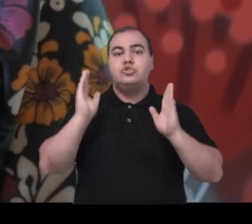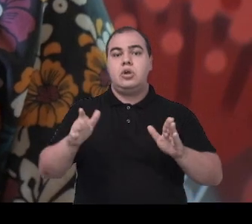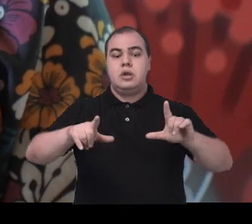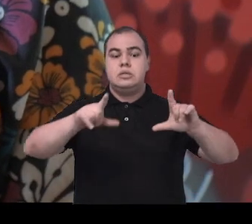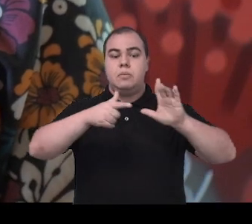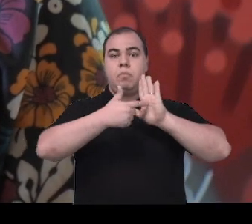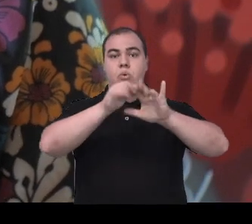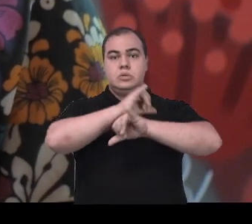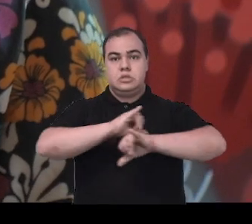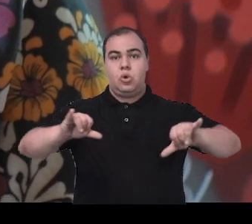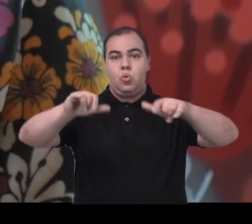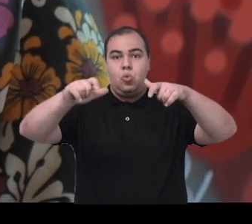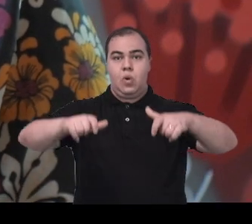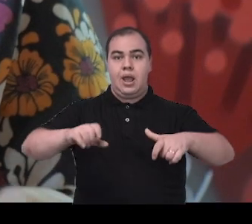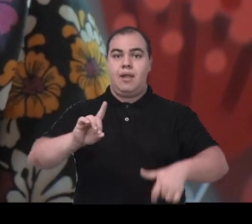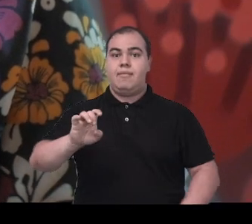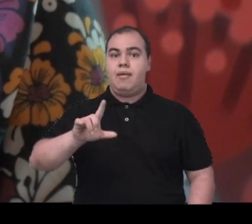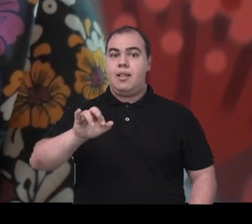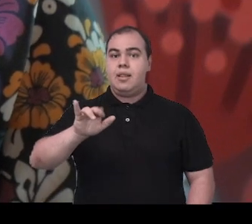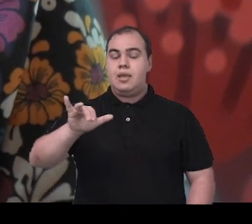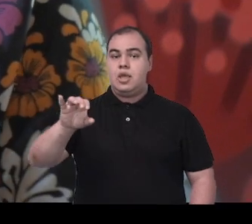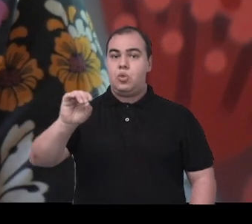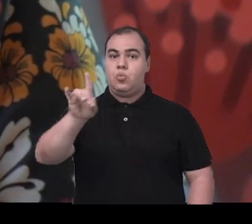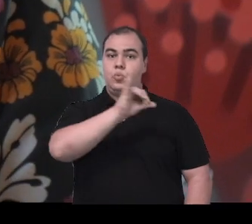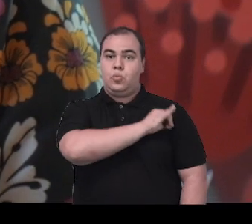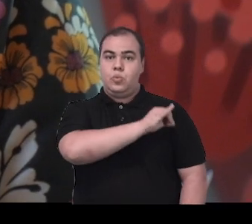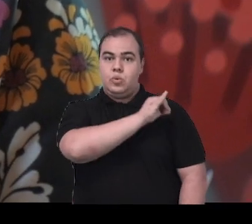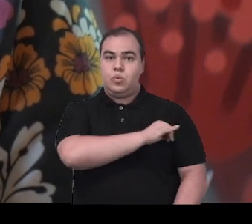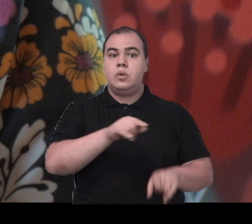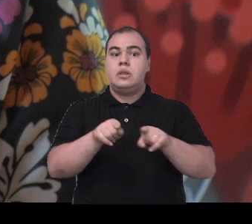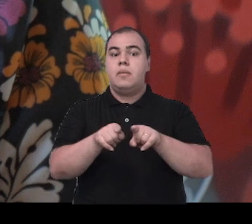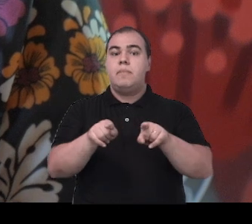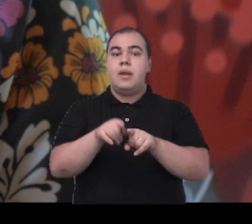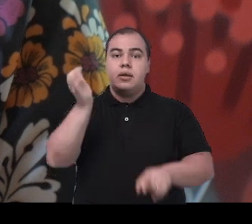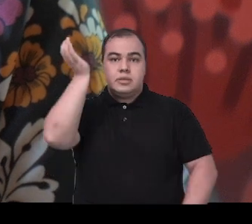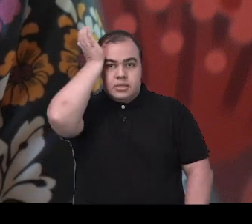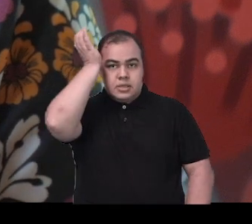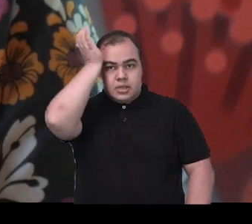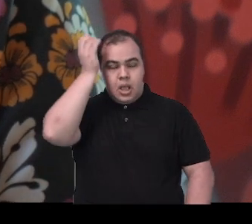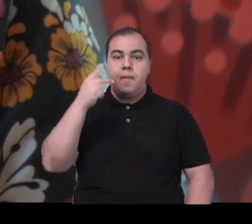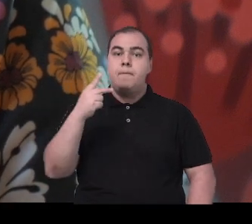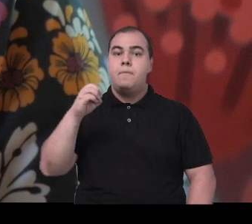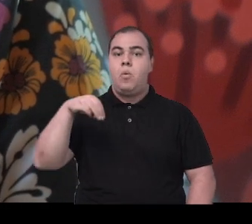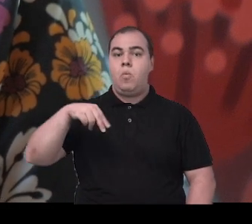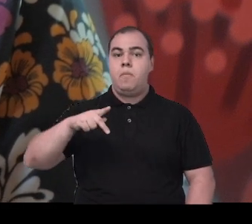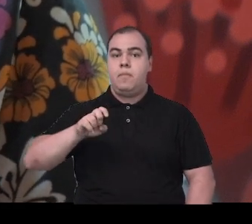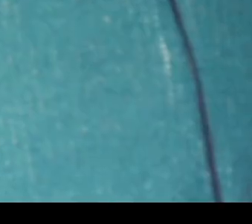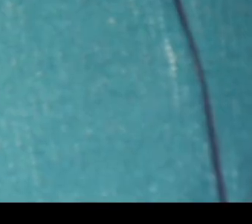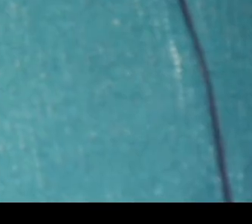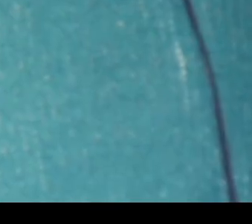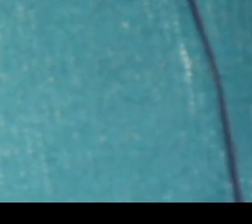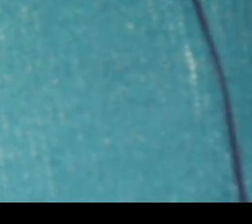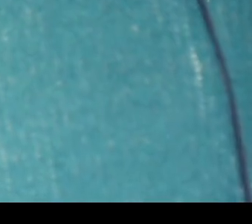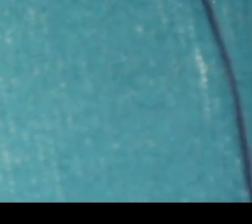recentemente de uma exposição chamada Lugares de Delírio no Mar, no Rio de Janeiro, e também no Sesc Pompeia, em São Paulo.